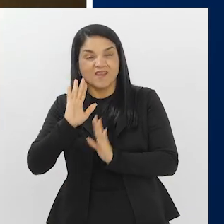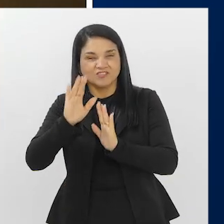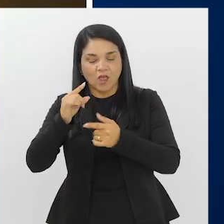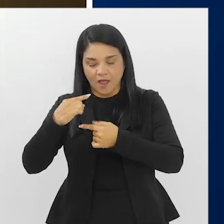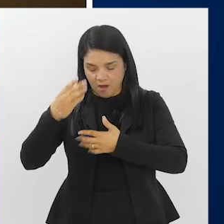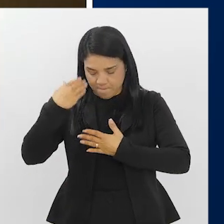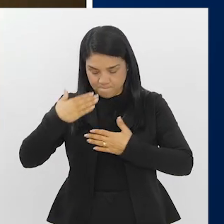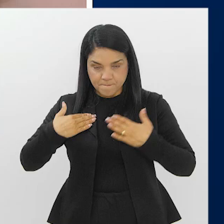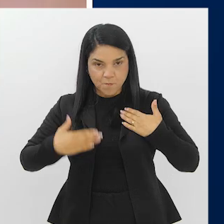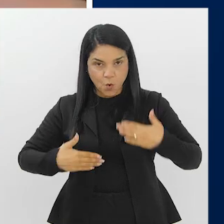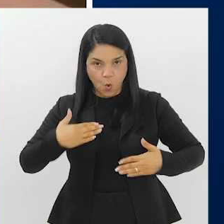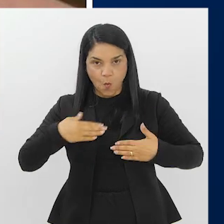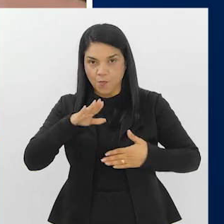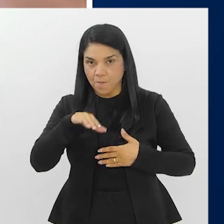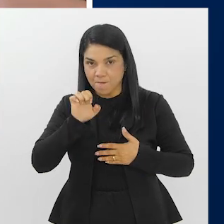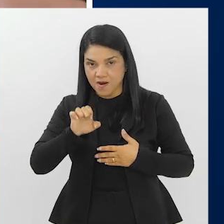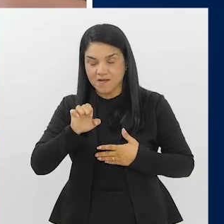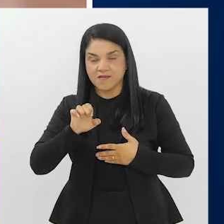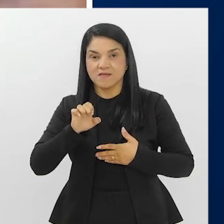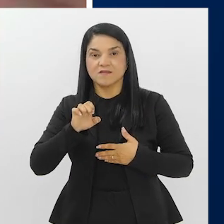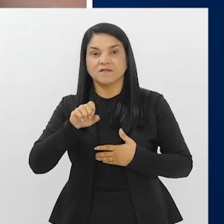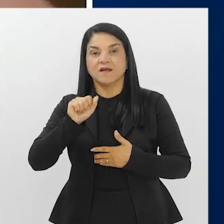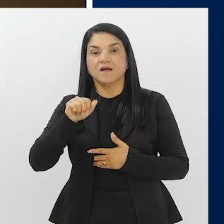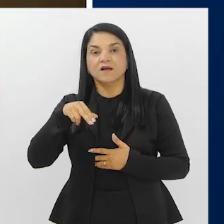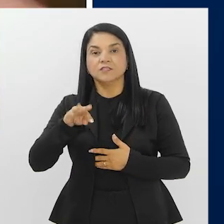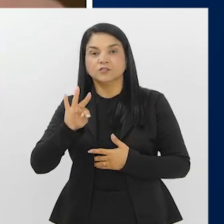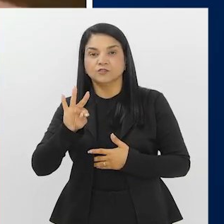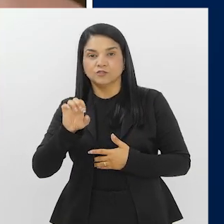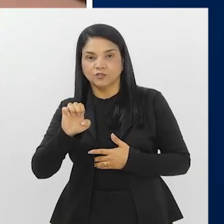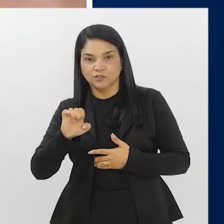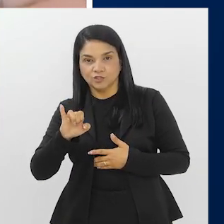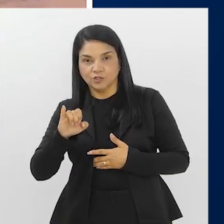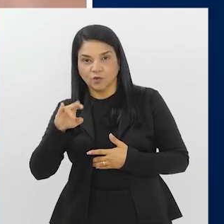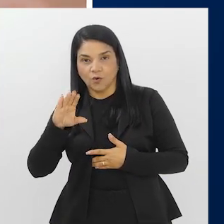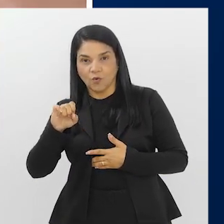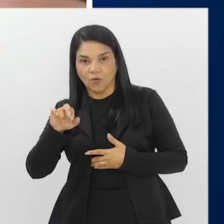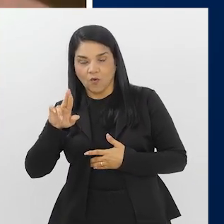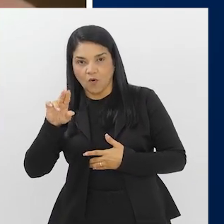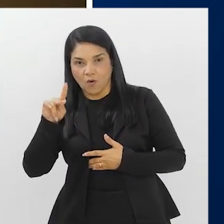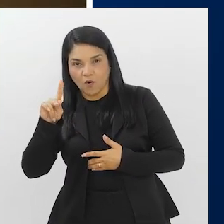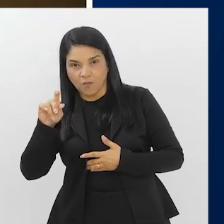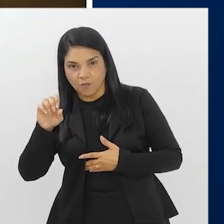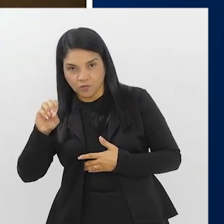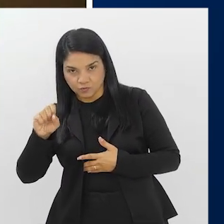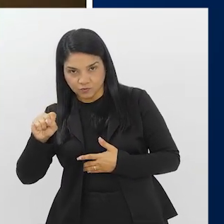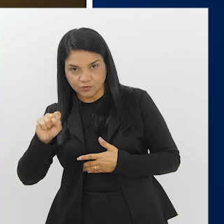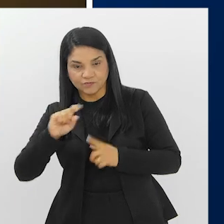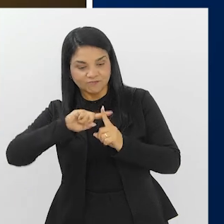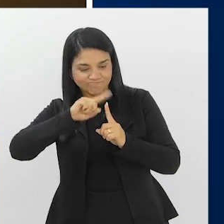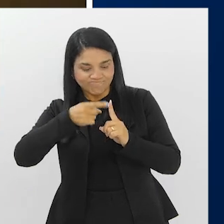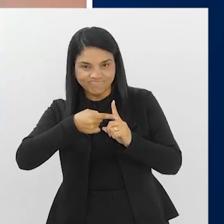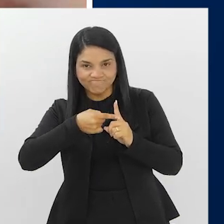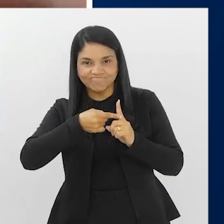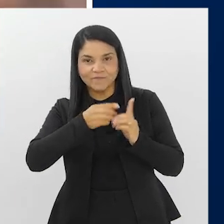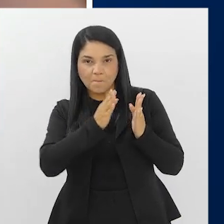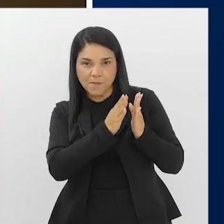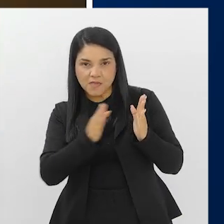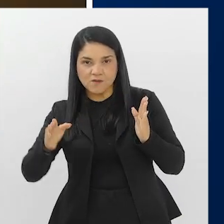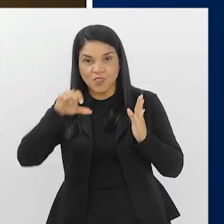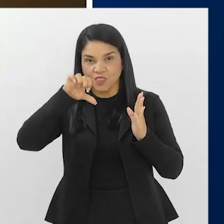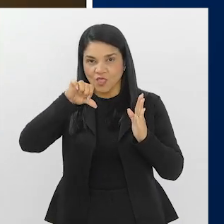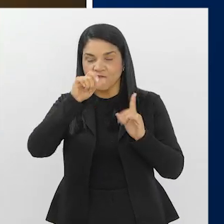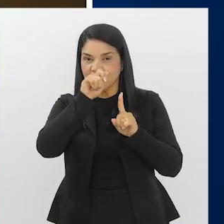com as vacinas durante a gestação. E tudo que se desenvolve de anticorpos durante a gestação é junto